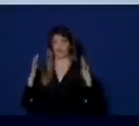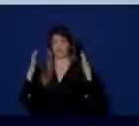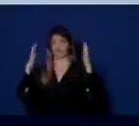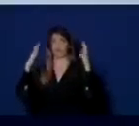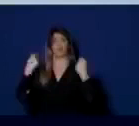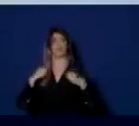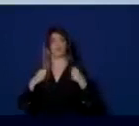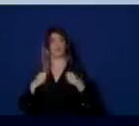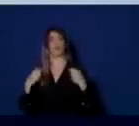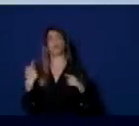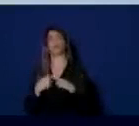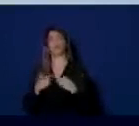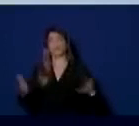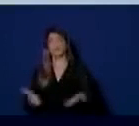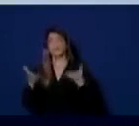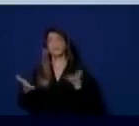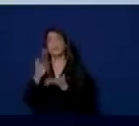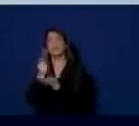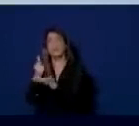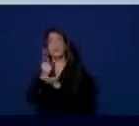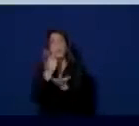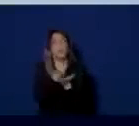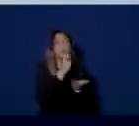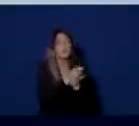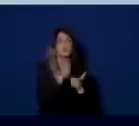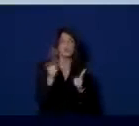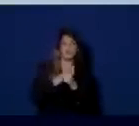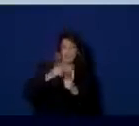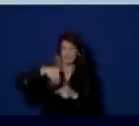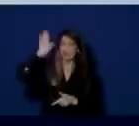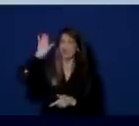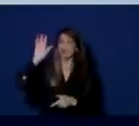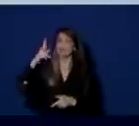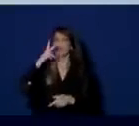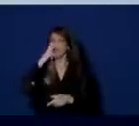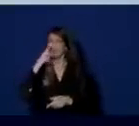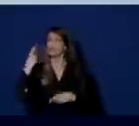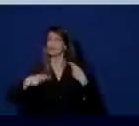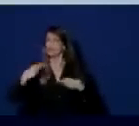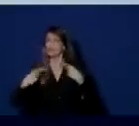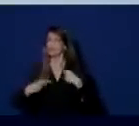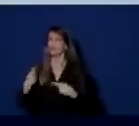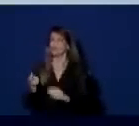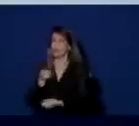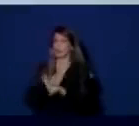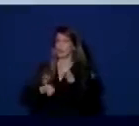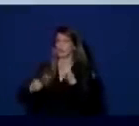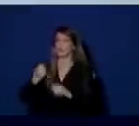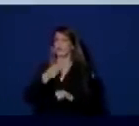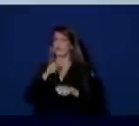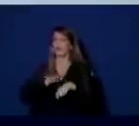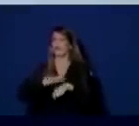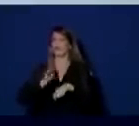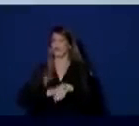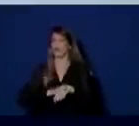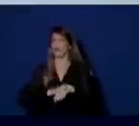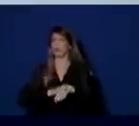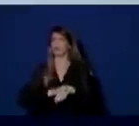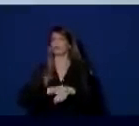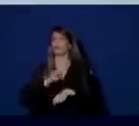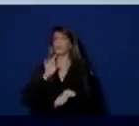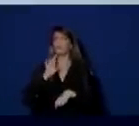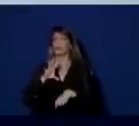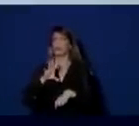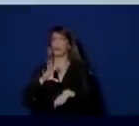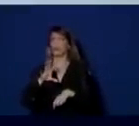dando incentivo ao consumo? Então, me parece que a política monetária hoje está sendo feita só